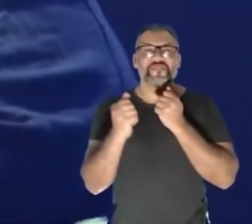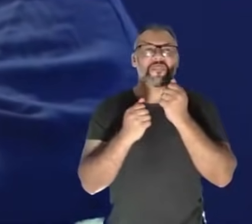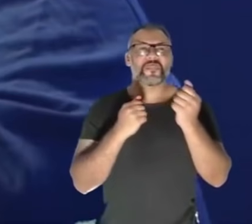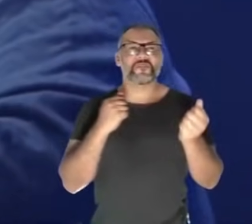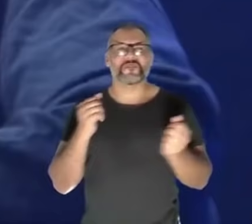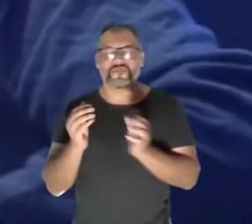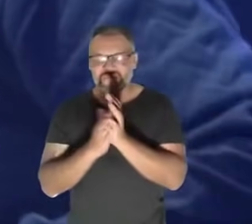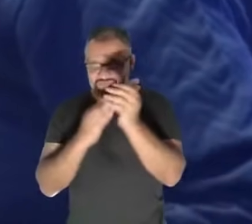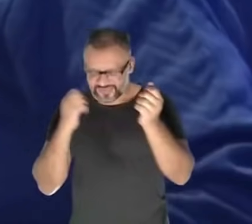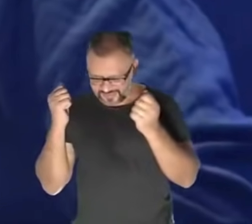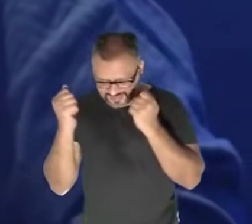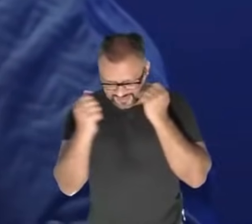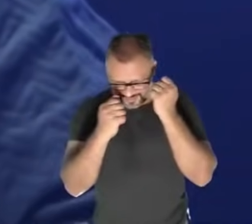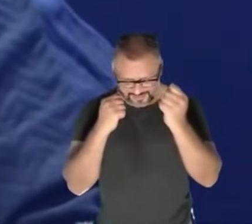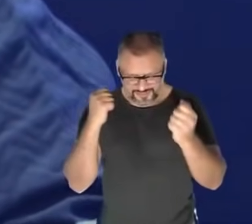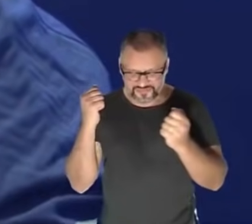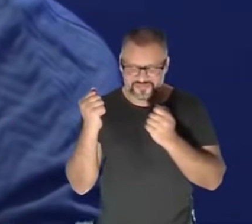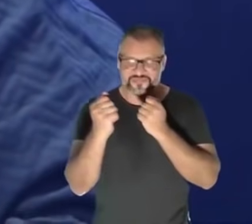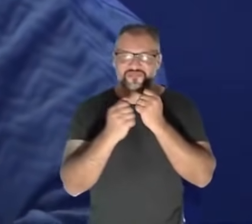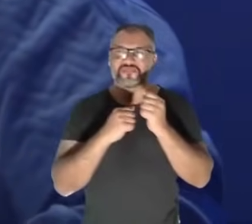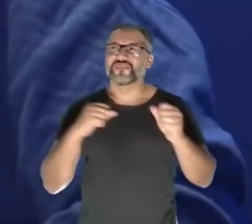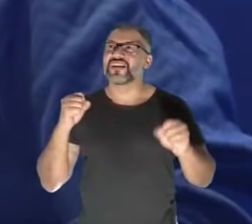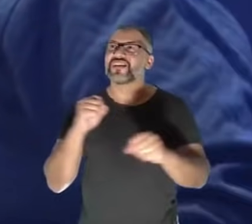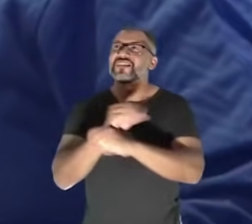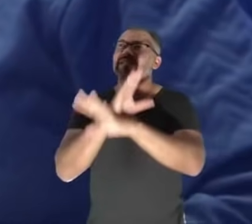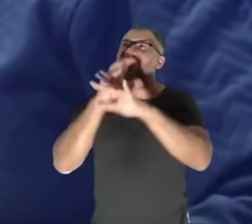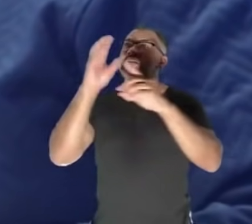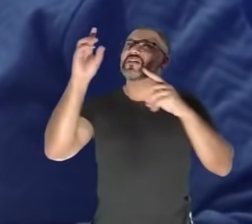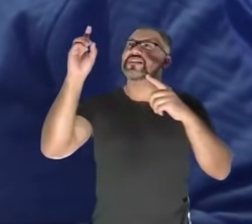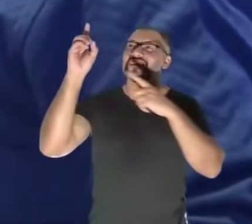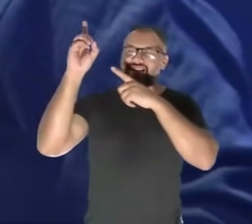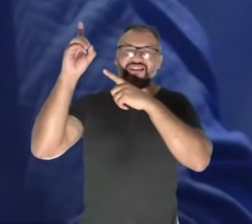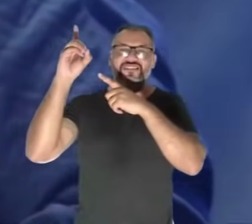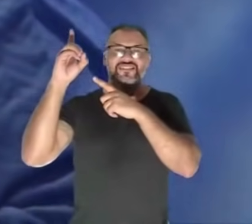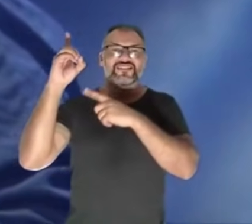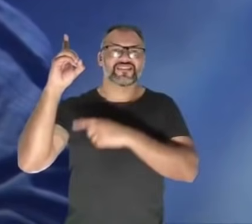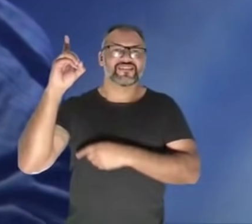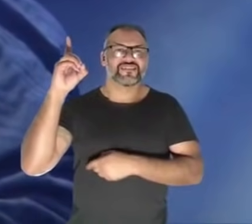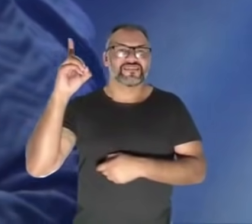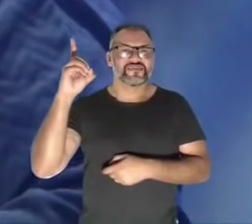aleluia glória a Deus